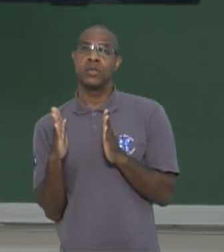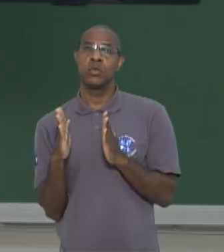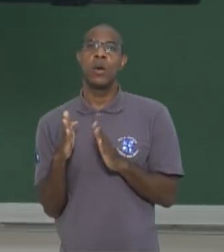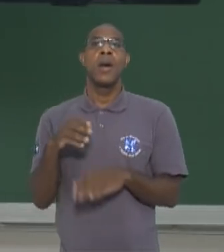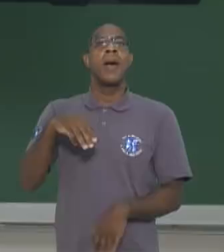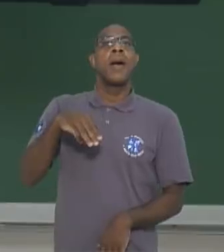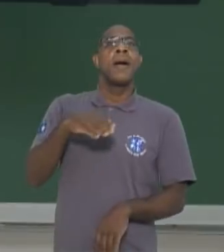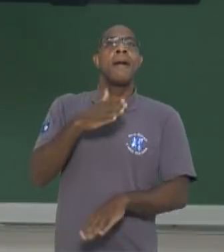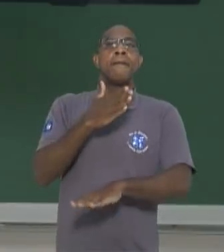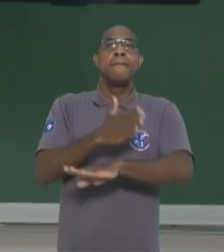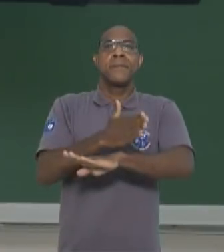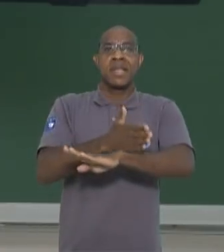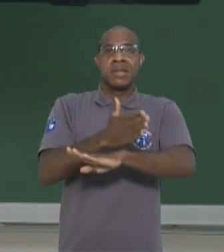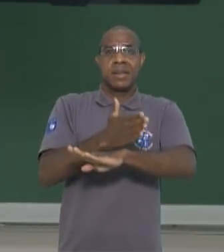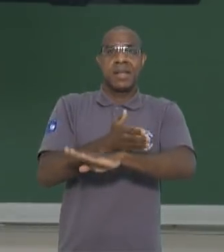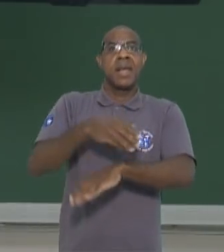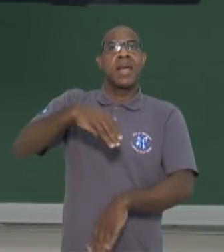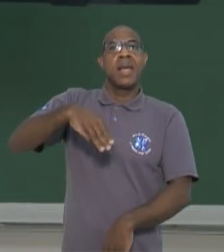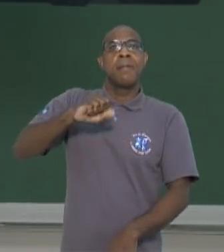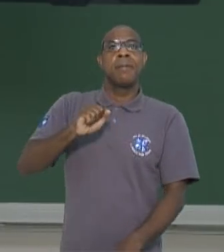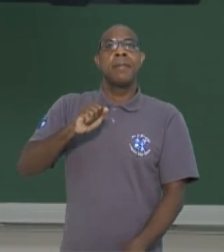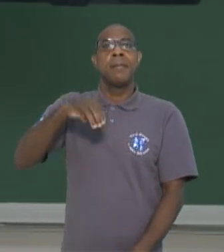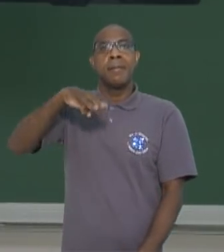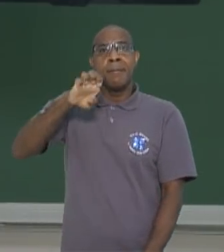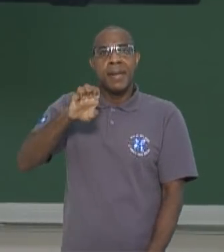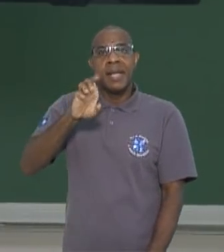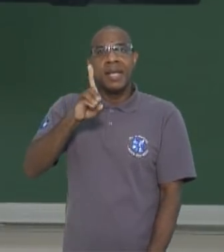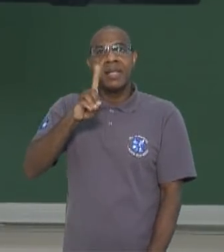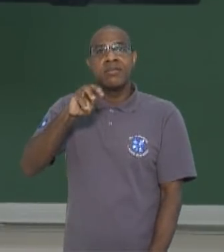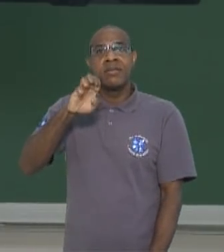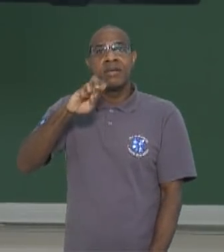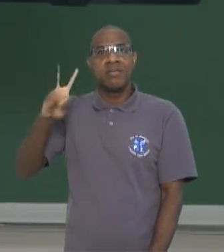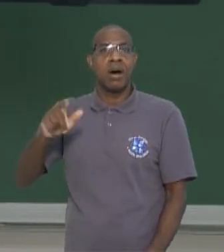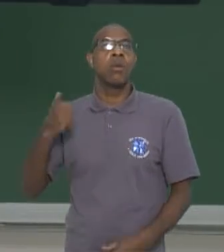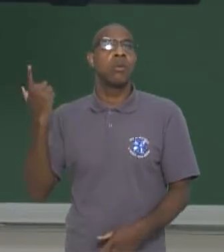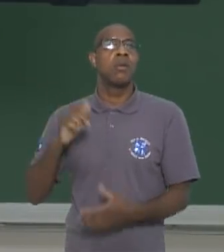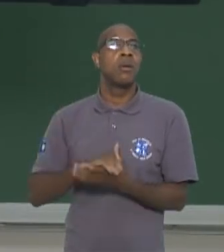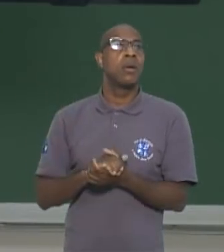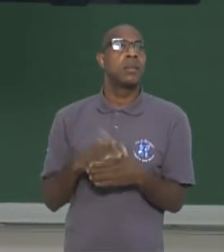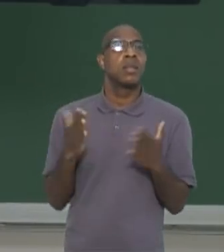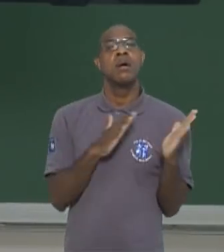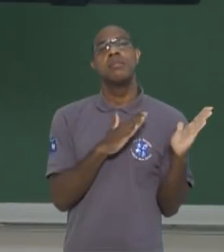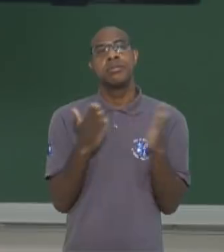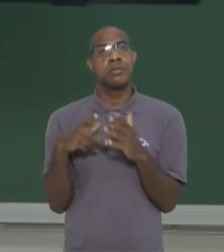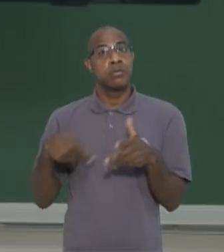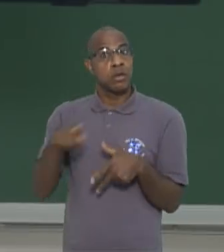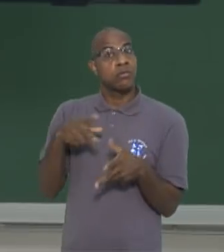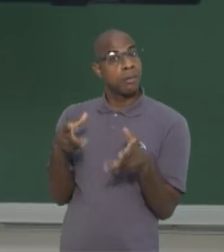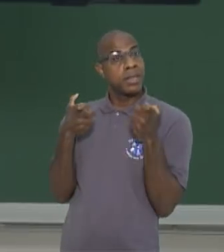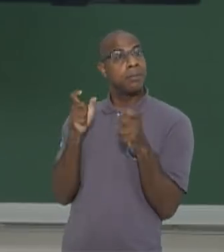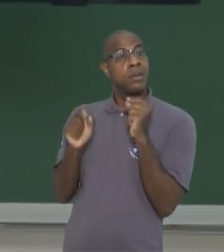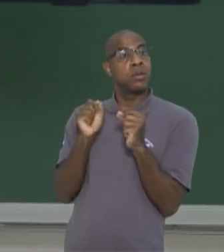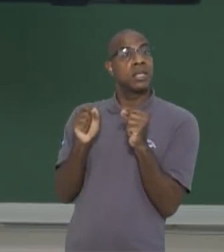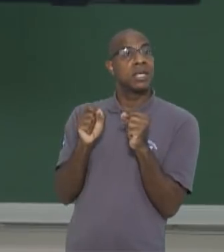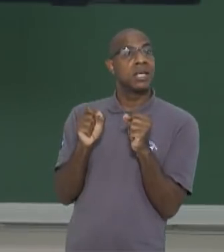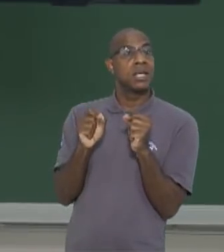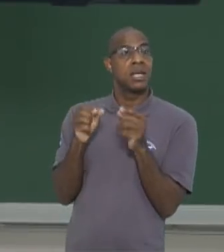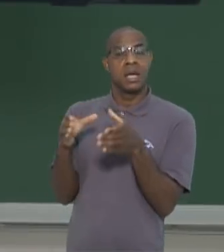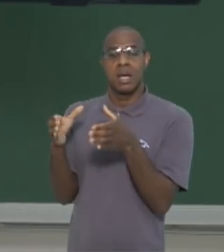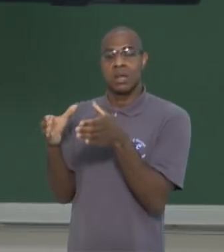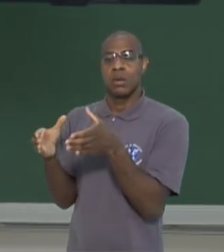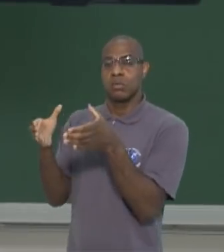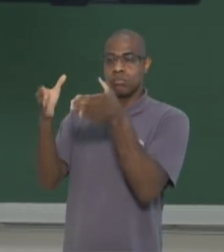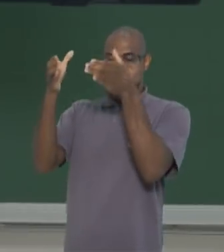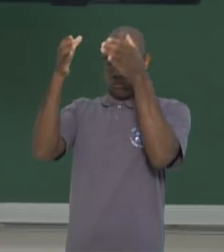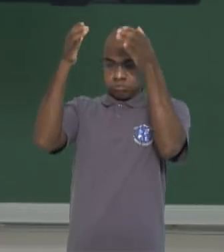medieval. E geralmente eles utilizavam esse mesmo tipo de veste. Daí, com o passar do tempo, que a gente vai perceber, a coloração do